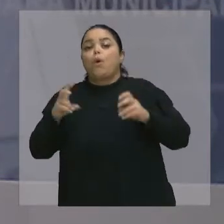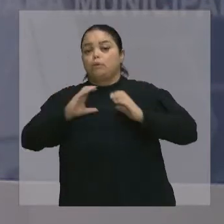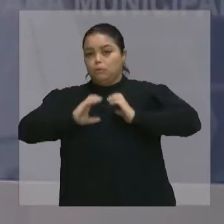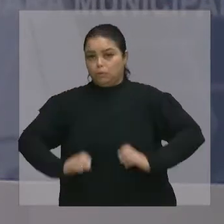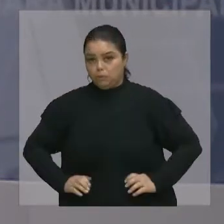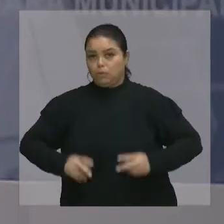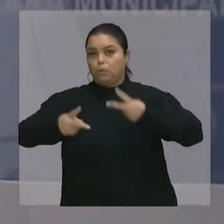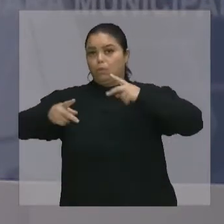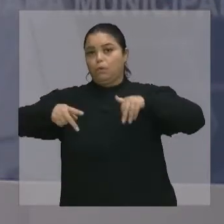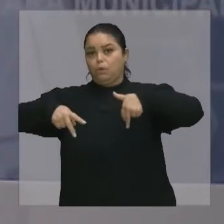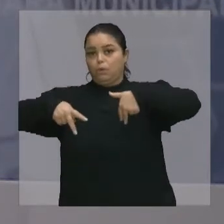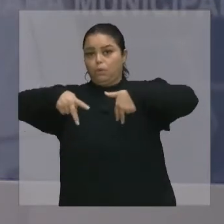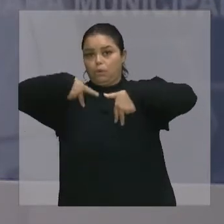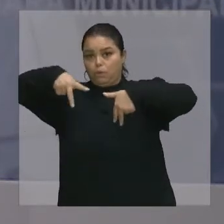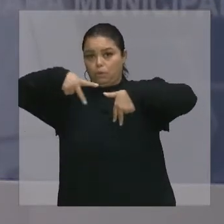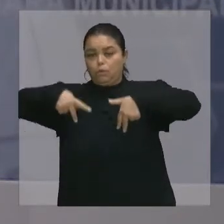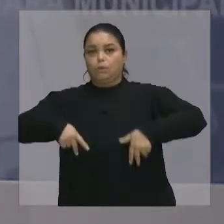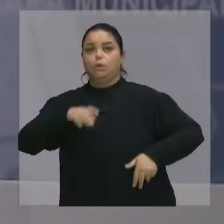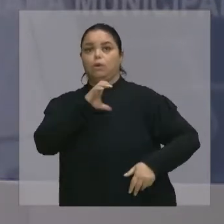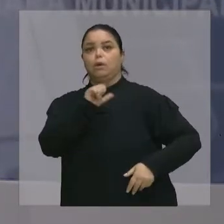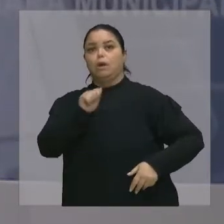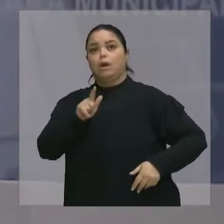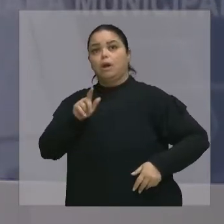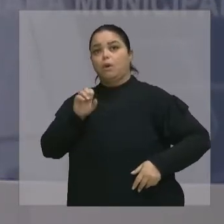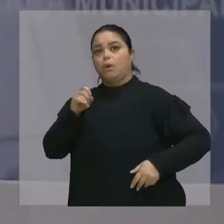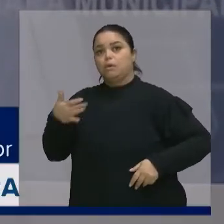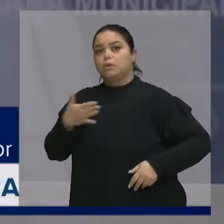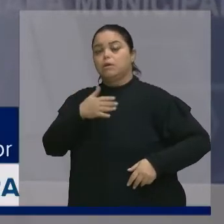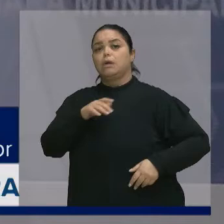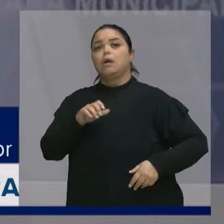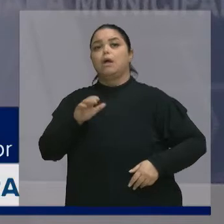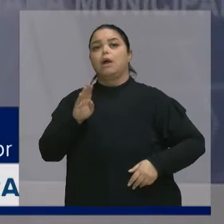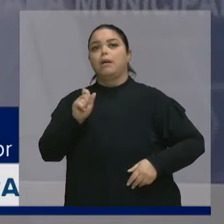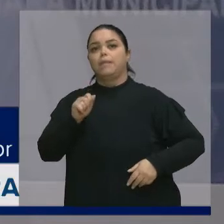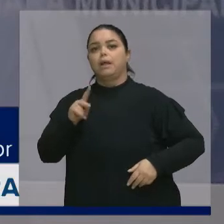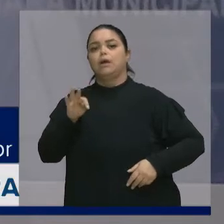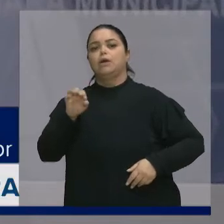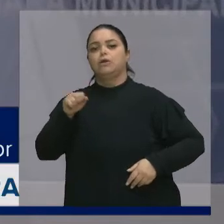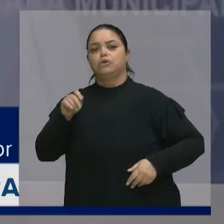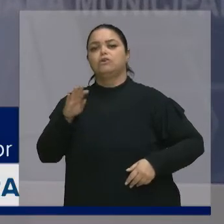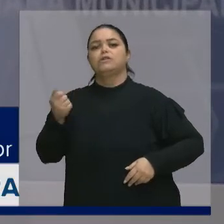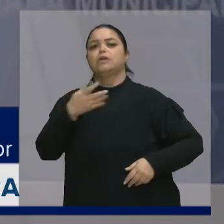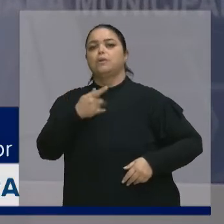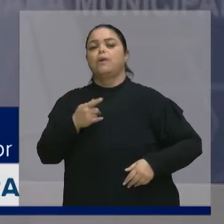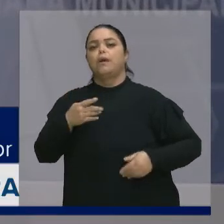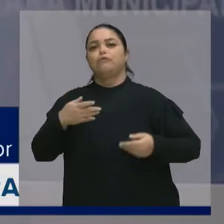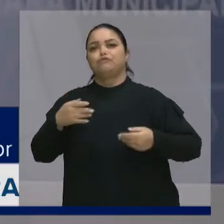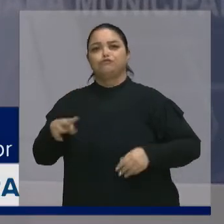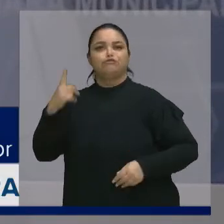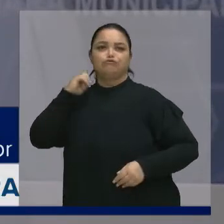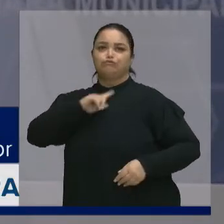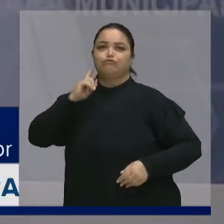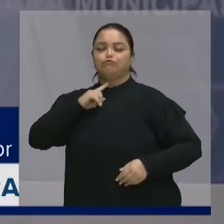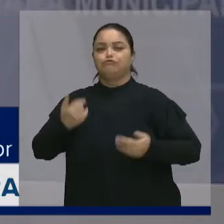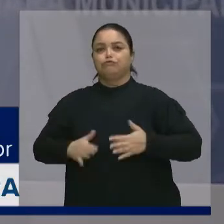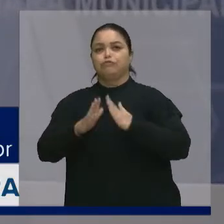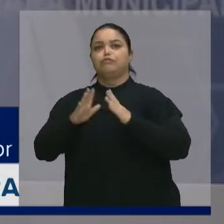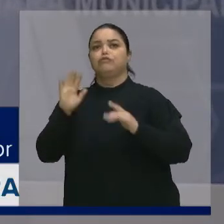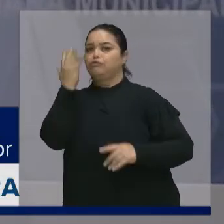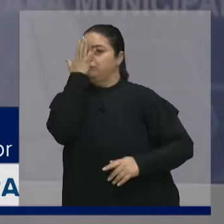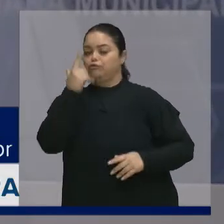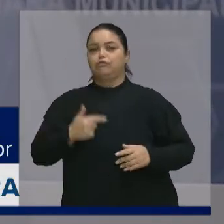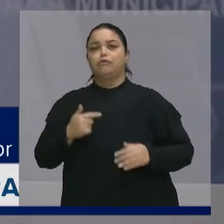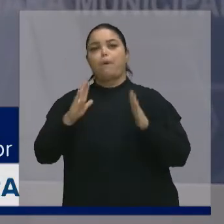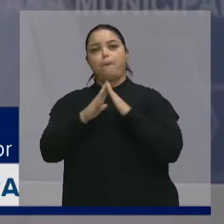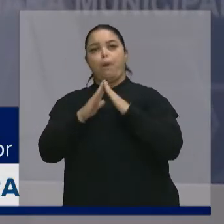joseense ao senhor Carlos Augusto Abranches. Mineiro de Juiz de Fora, nasceu em 16 de fevereiro de 64 e reside